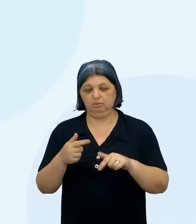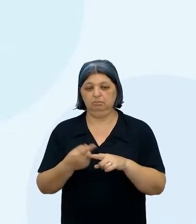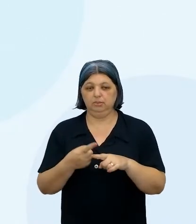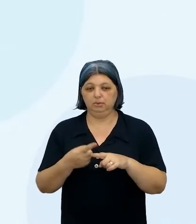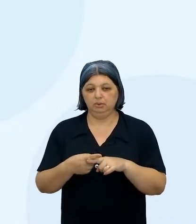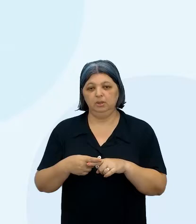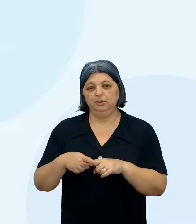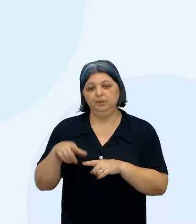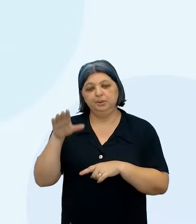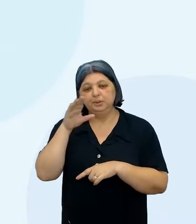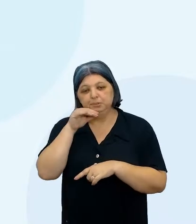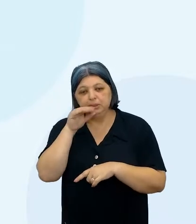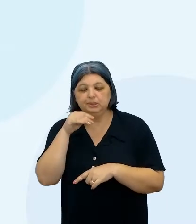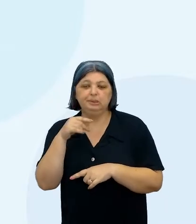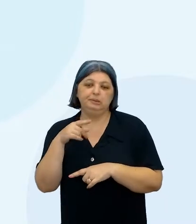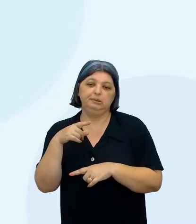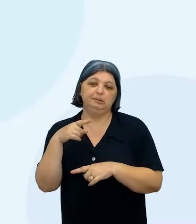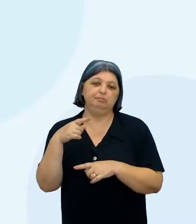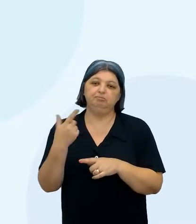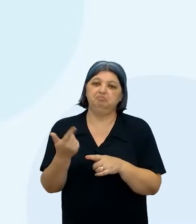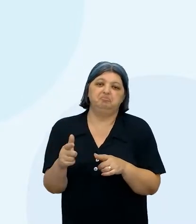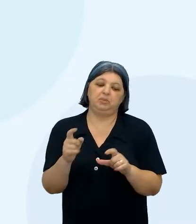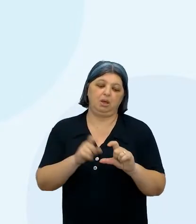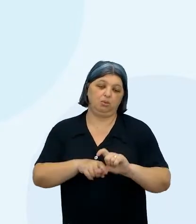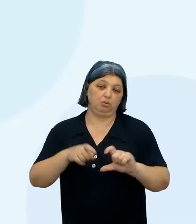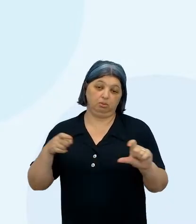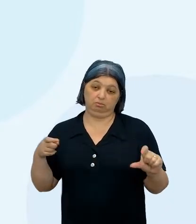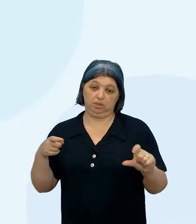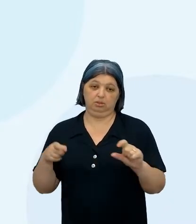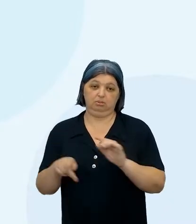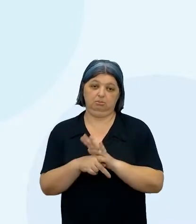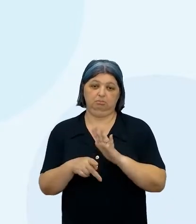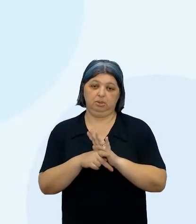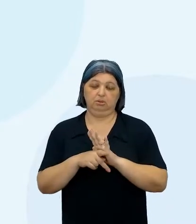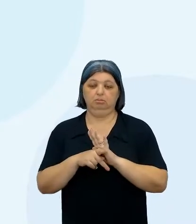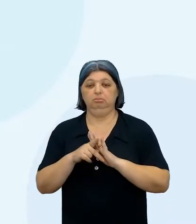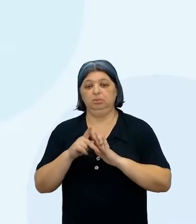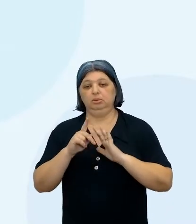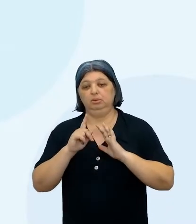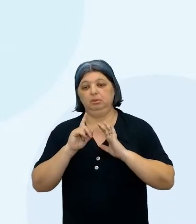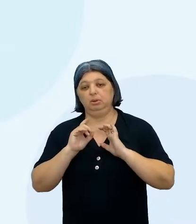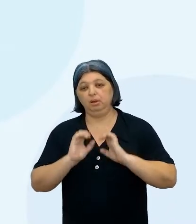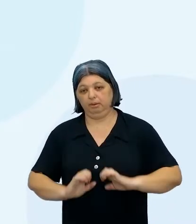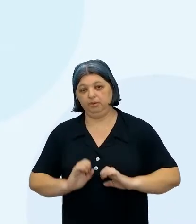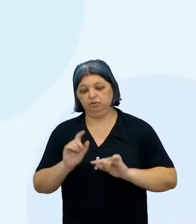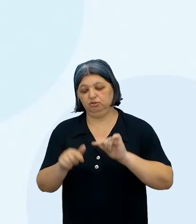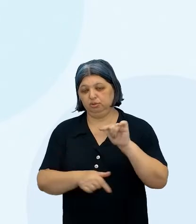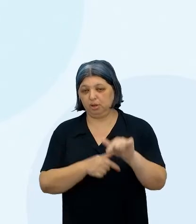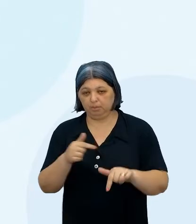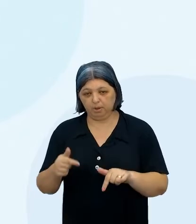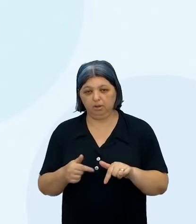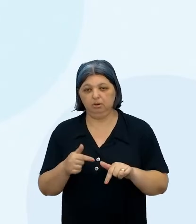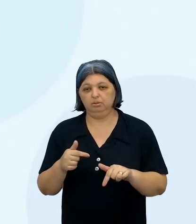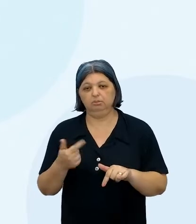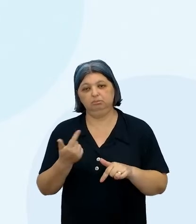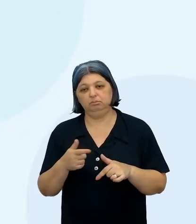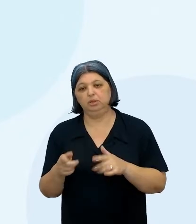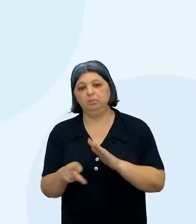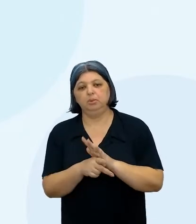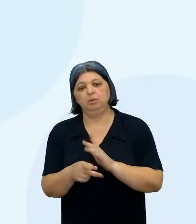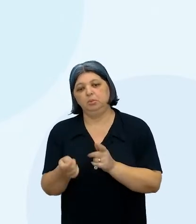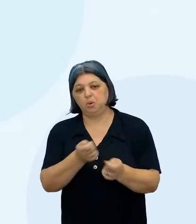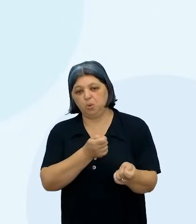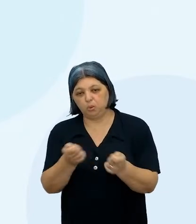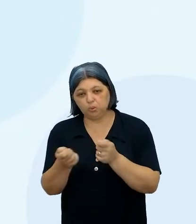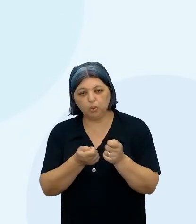pouca autonomia e não se cria nos trabalhadores uma ética de trabalho que dispense o controle e o